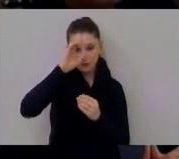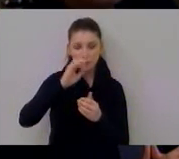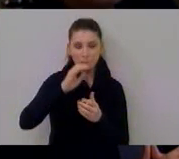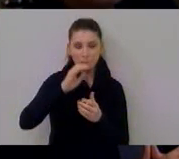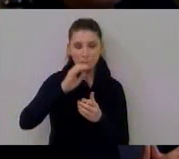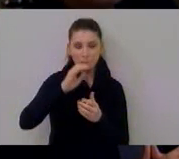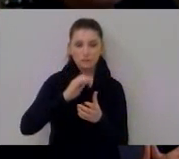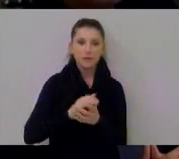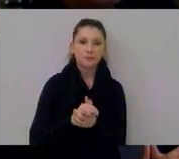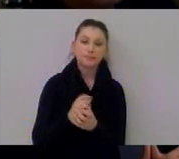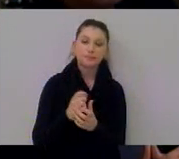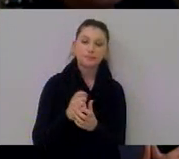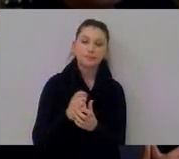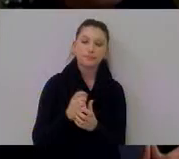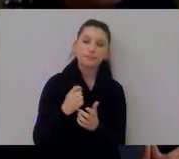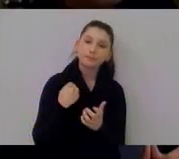ressalto,